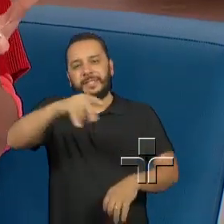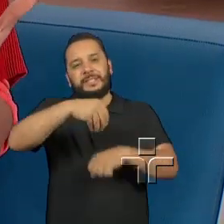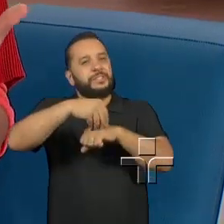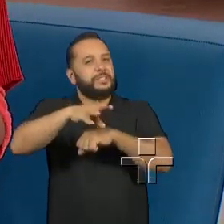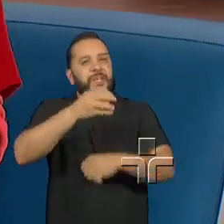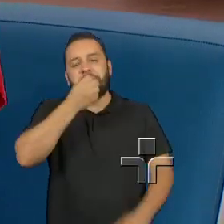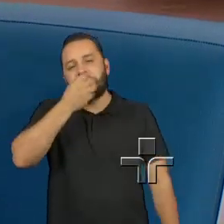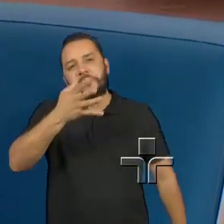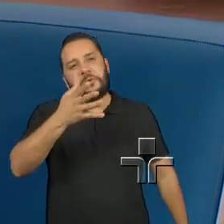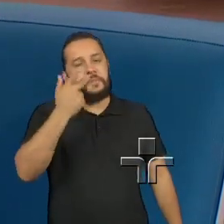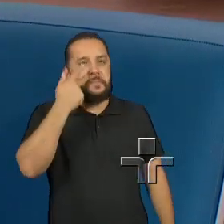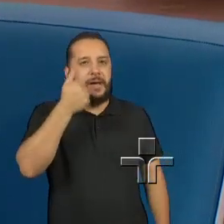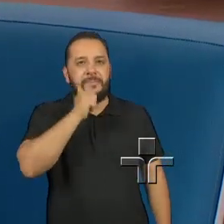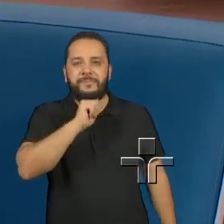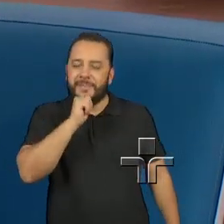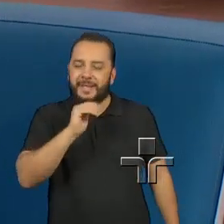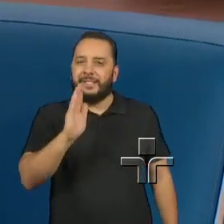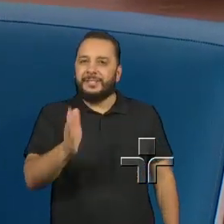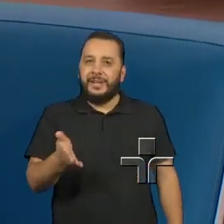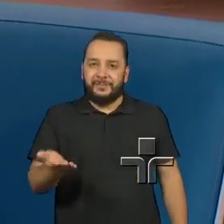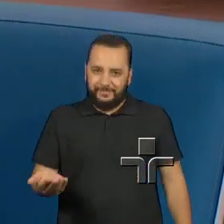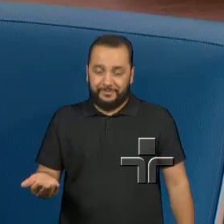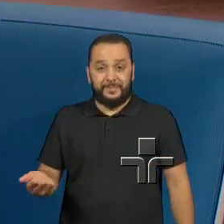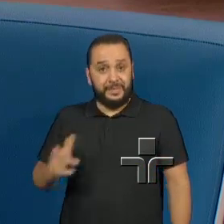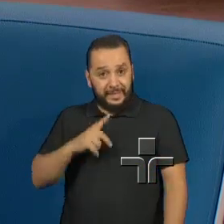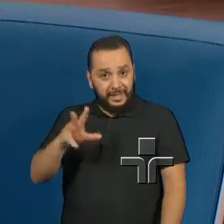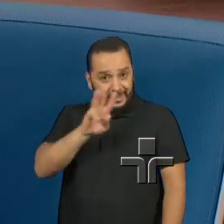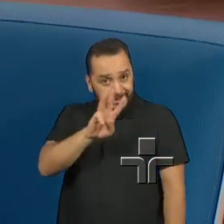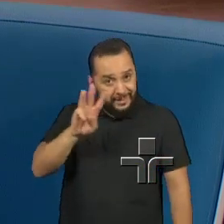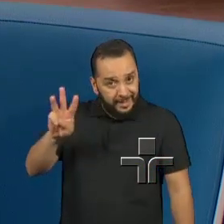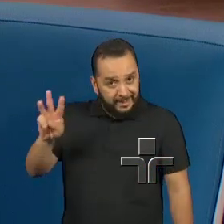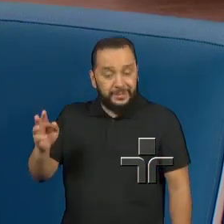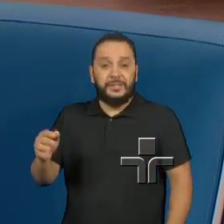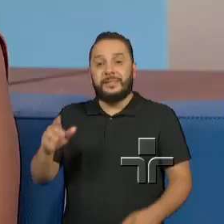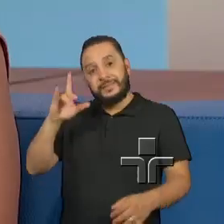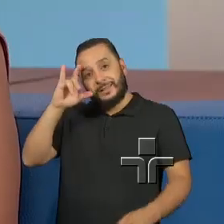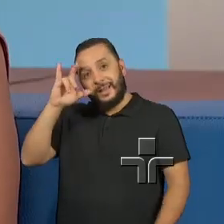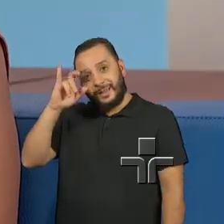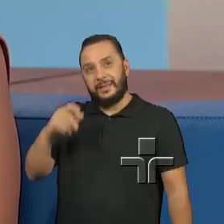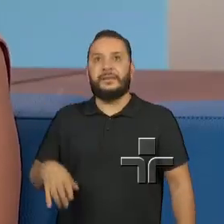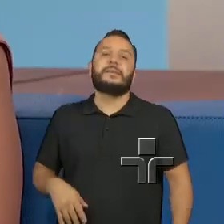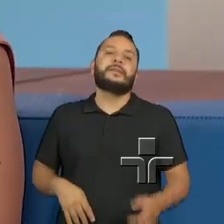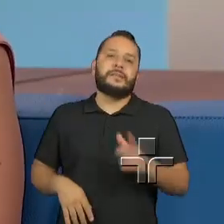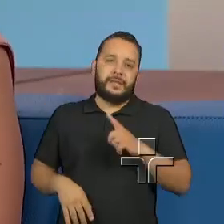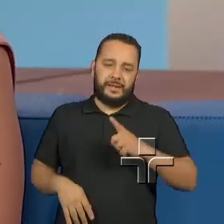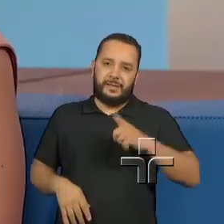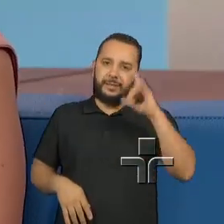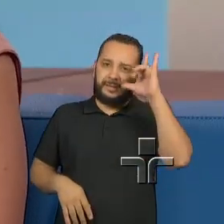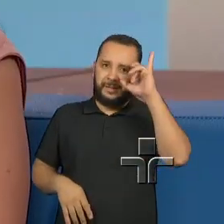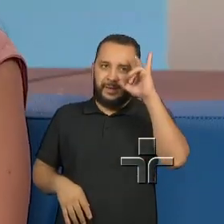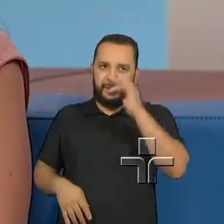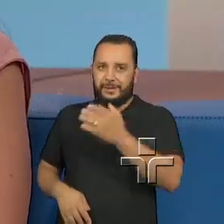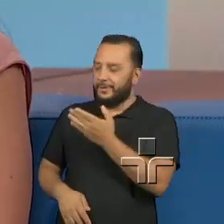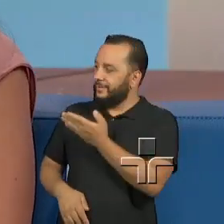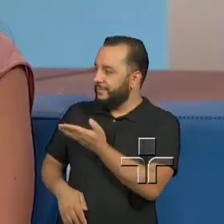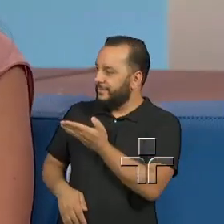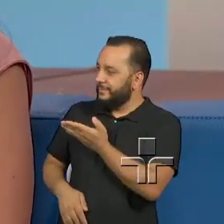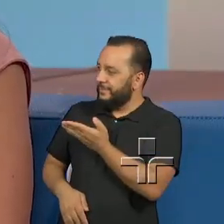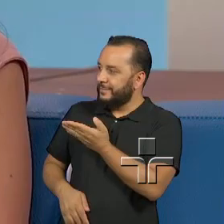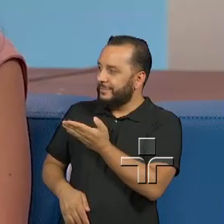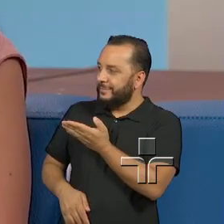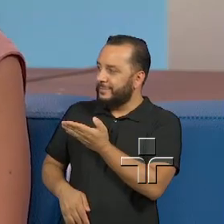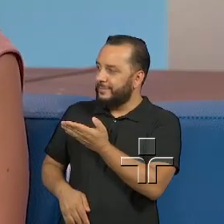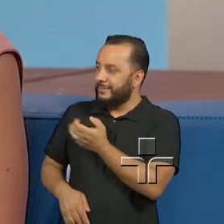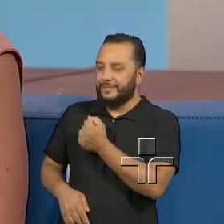os pais, né? É, doutora, tem site para deixar? Instagram? Tenho Instagram. Meu Instagram é DRA Karina